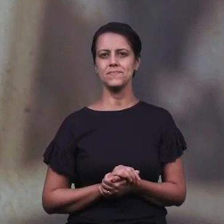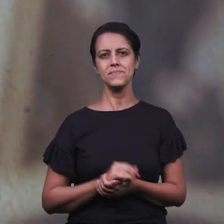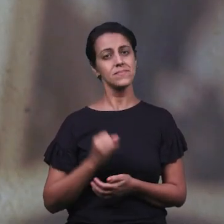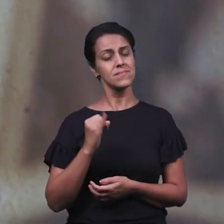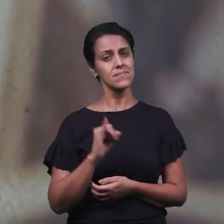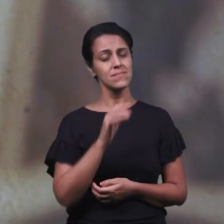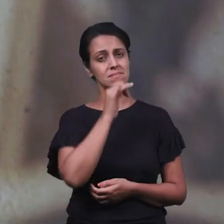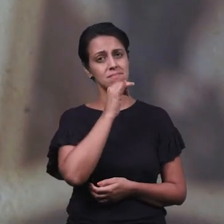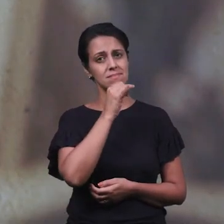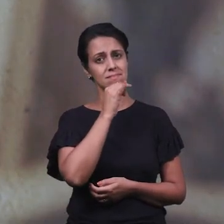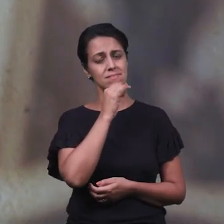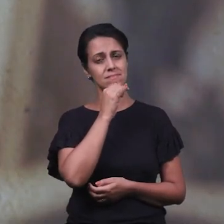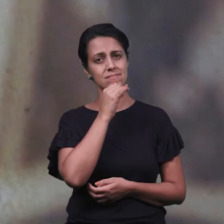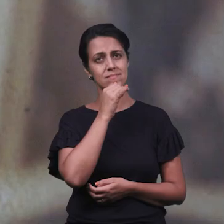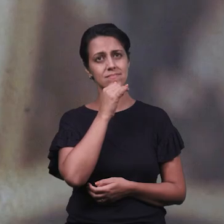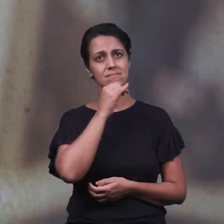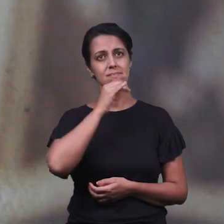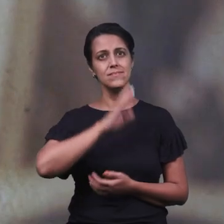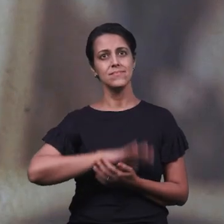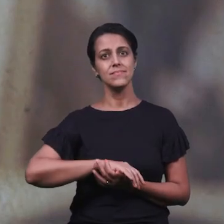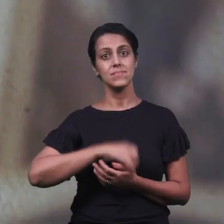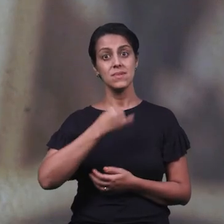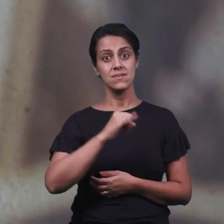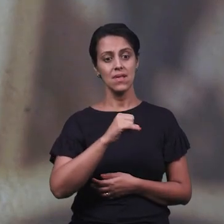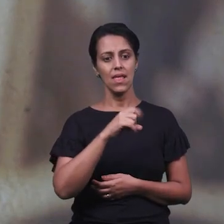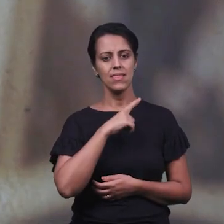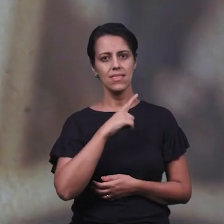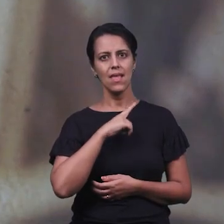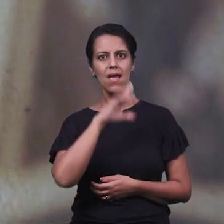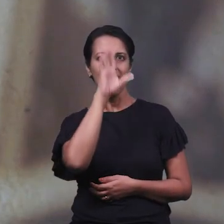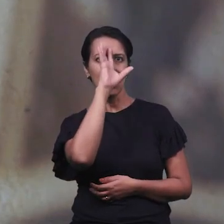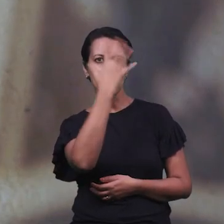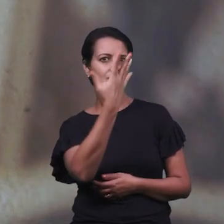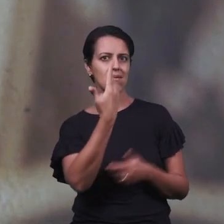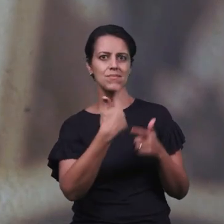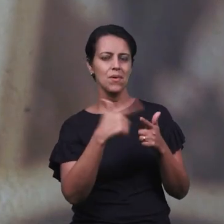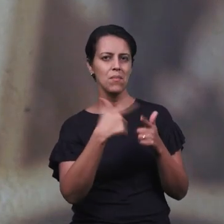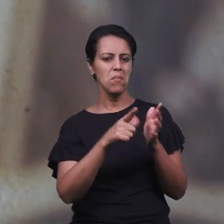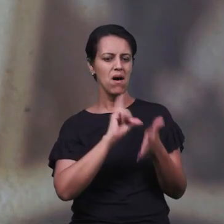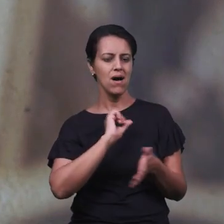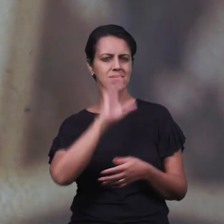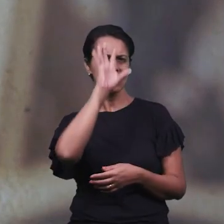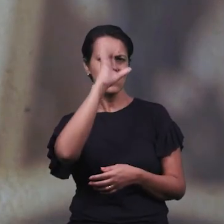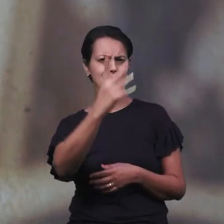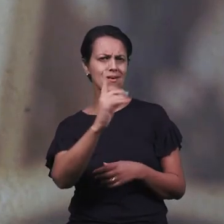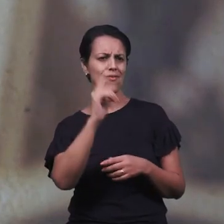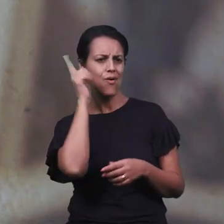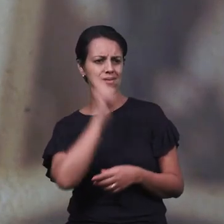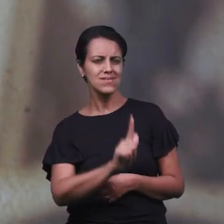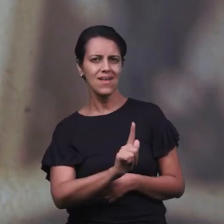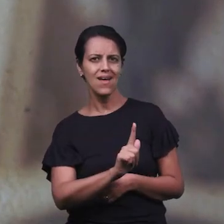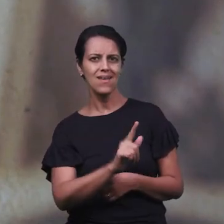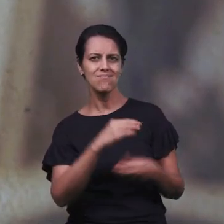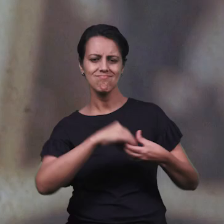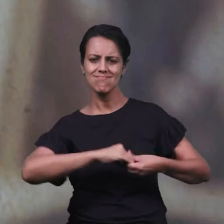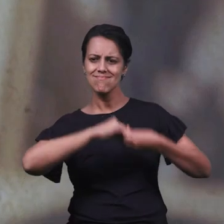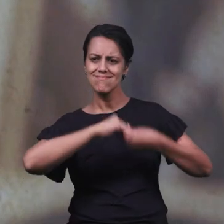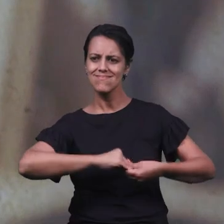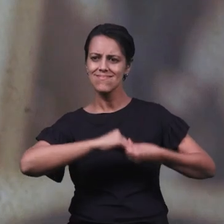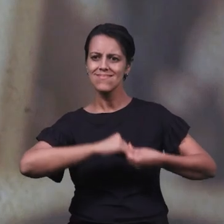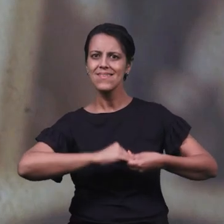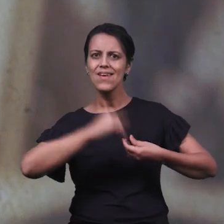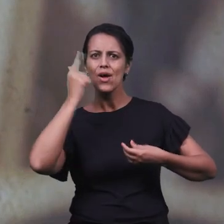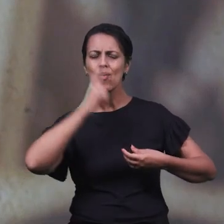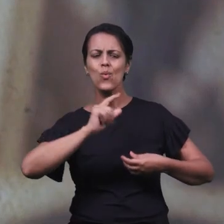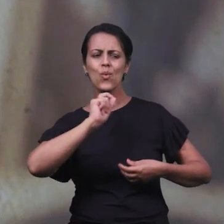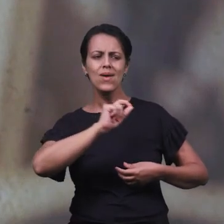ali da demanda, né, da questão, como fruto de um acordo, existem muitas